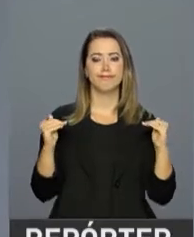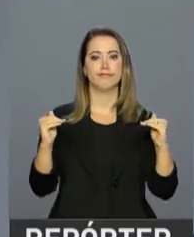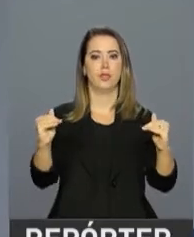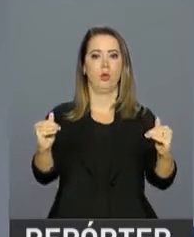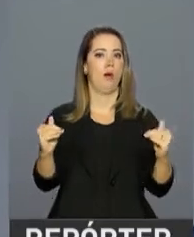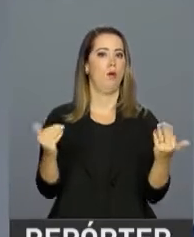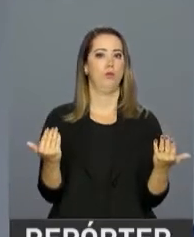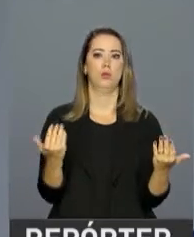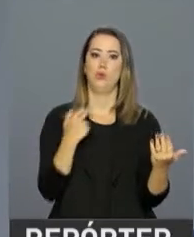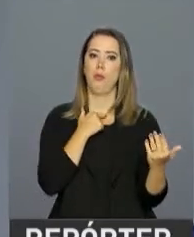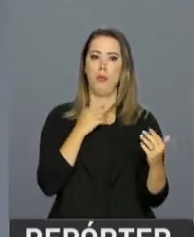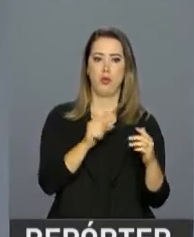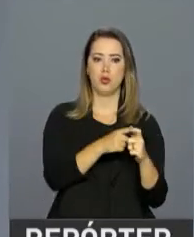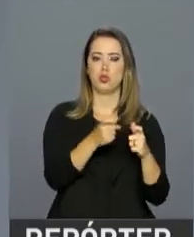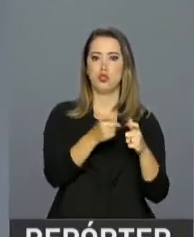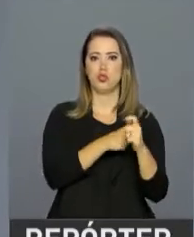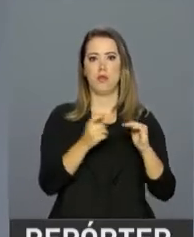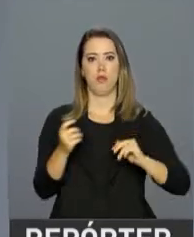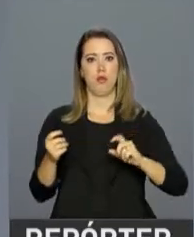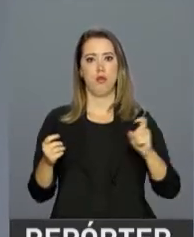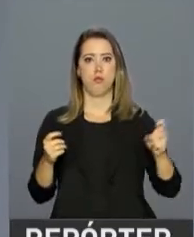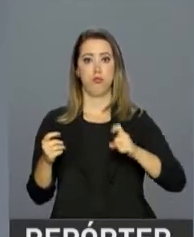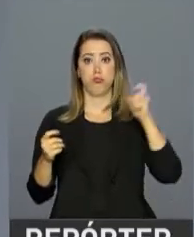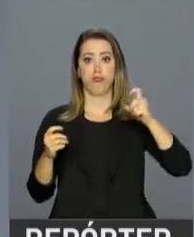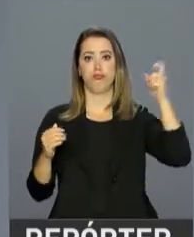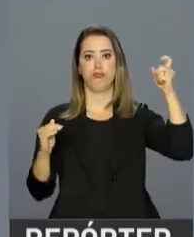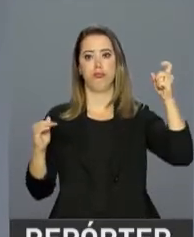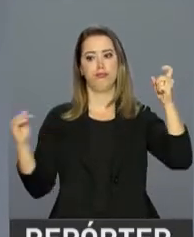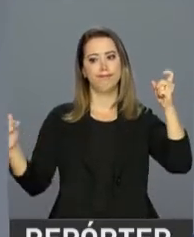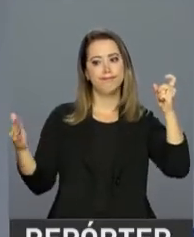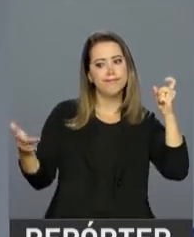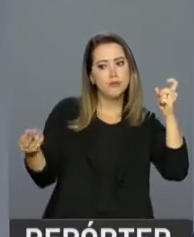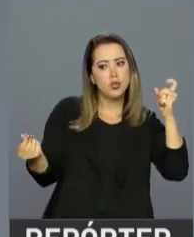público. Uma regra de equilíbrio das contas públicas.